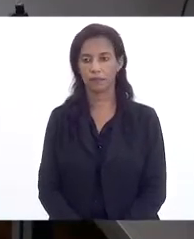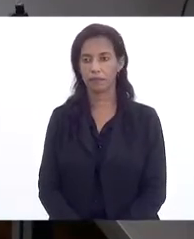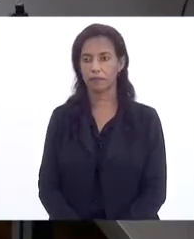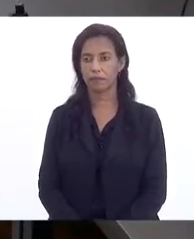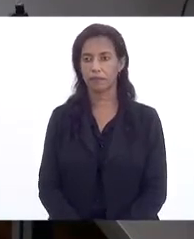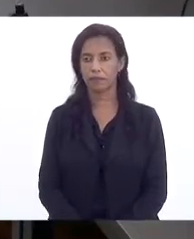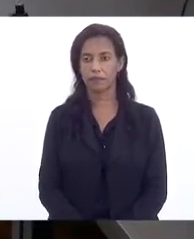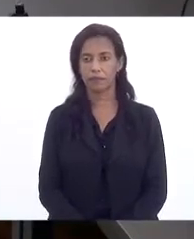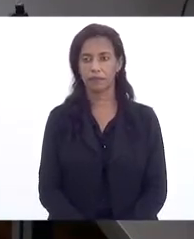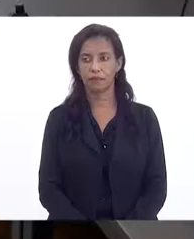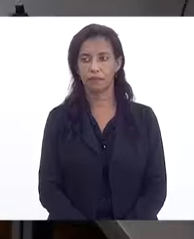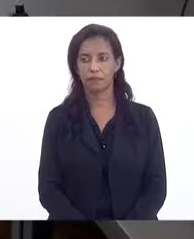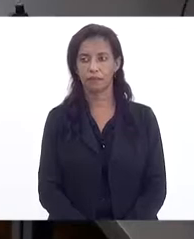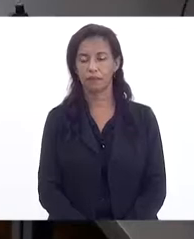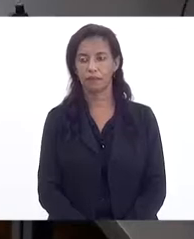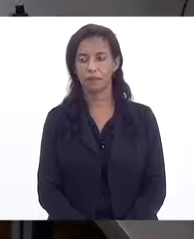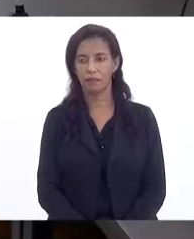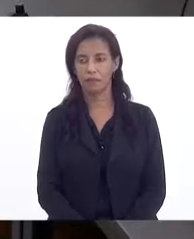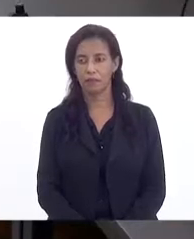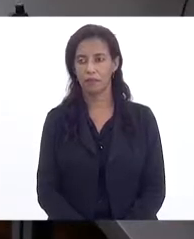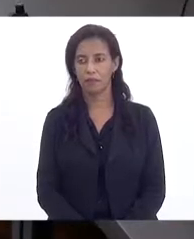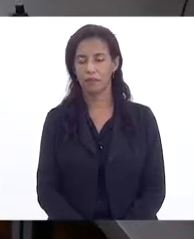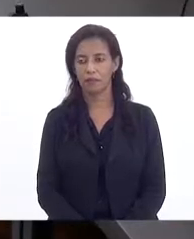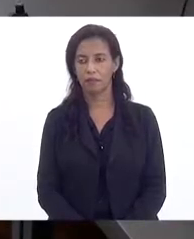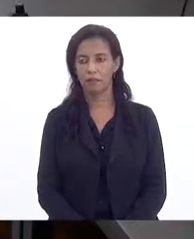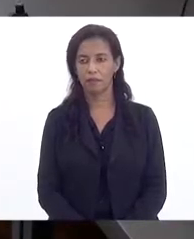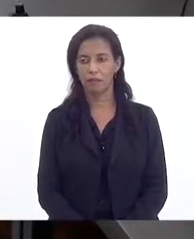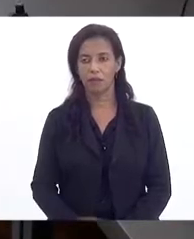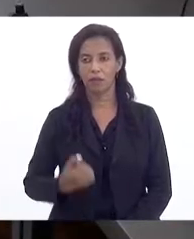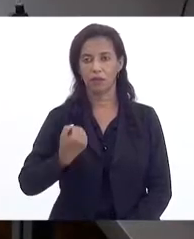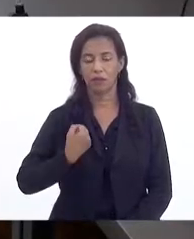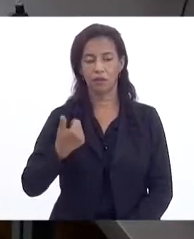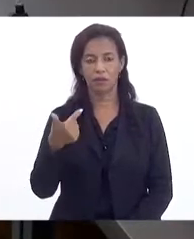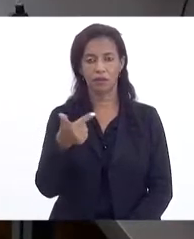No 21, então já foi parecer para a constitucionalidade. 22.